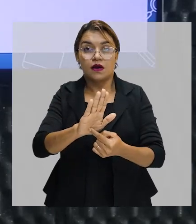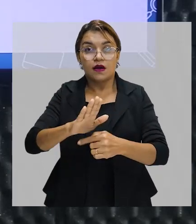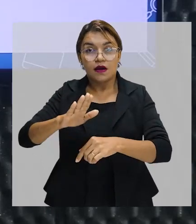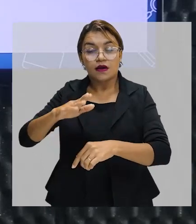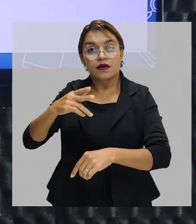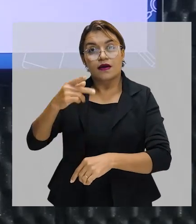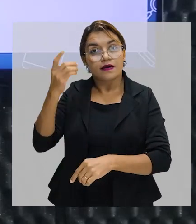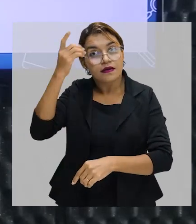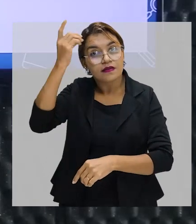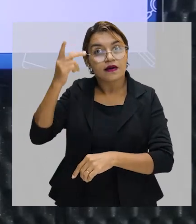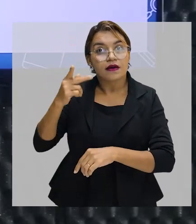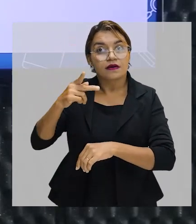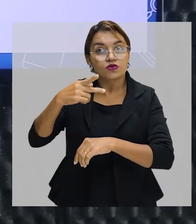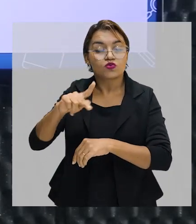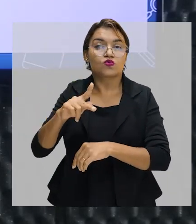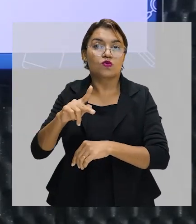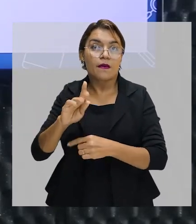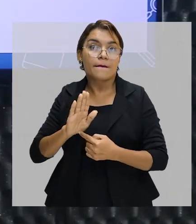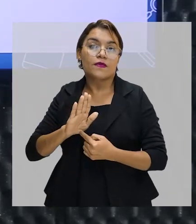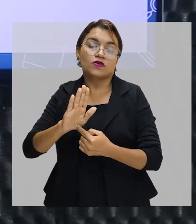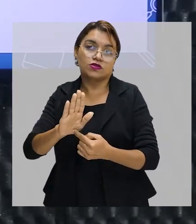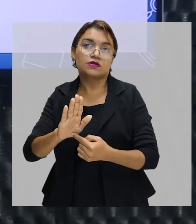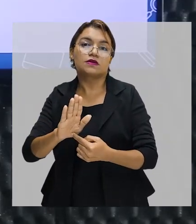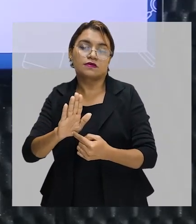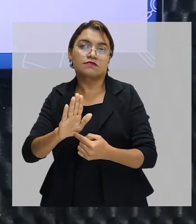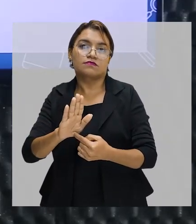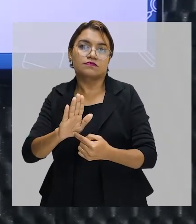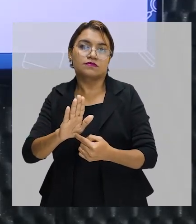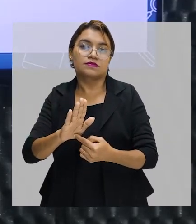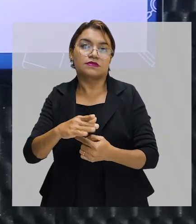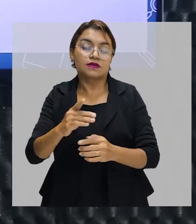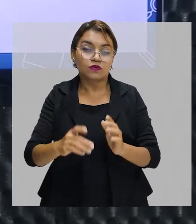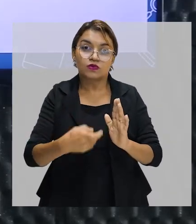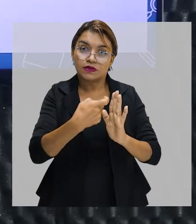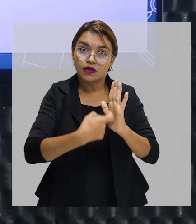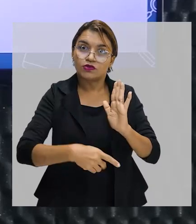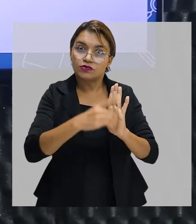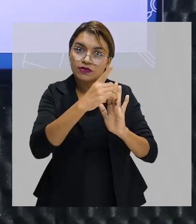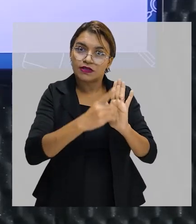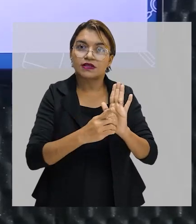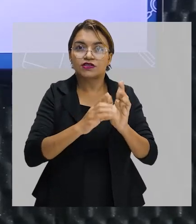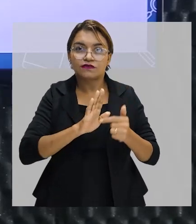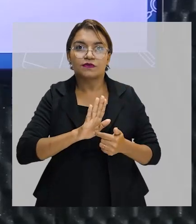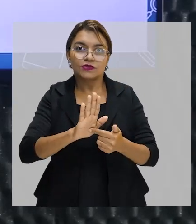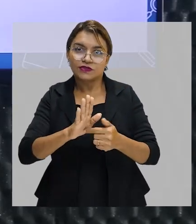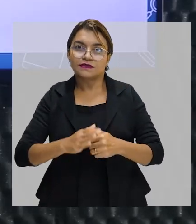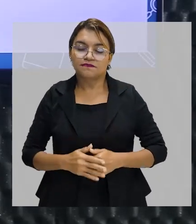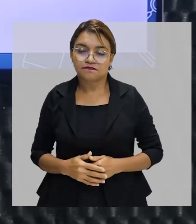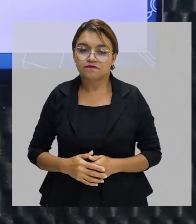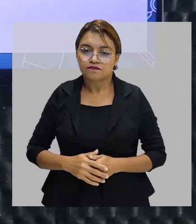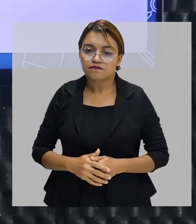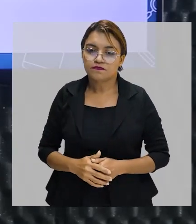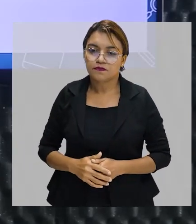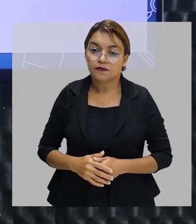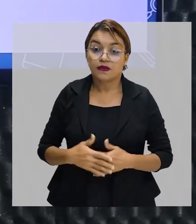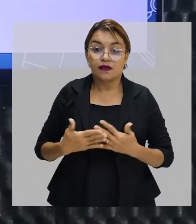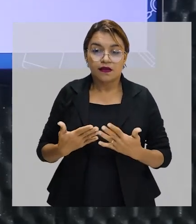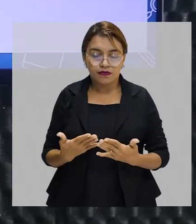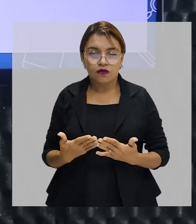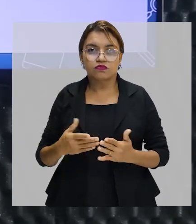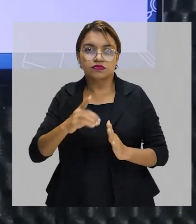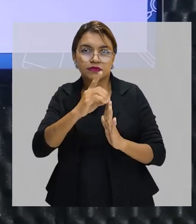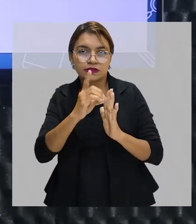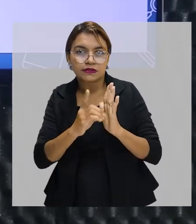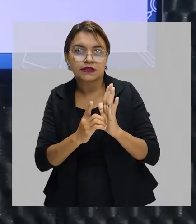apresentar o resultado dessa ideia na sua dissertação, tá certo? E aí, para que essa